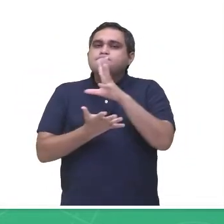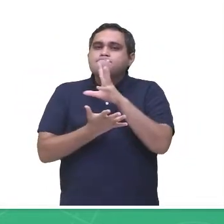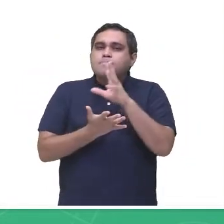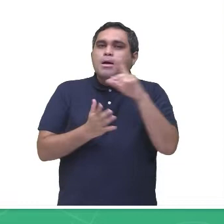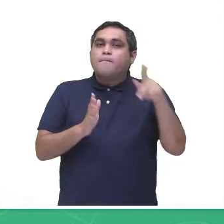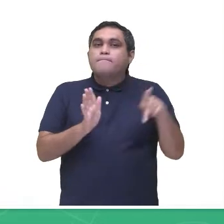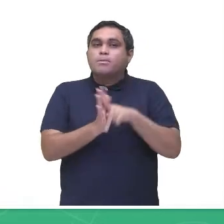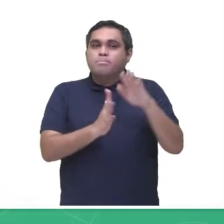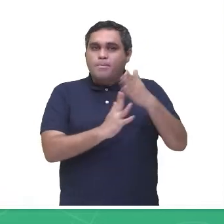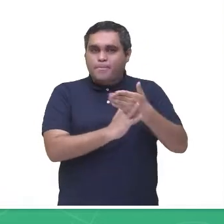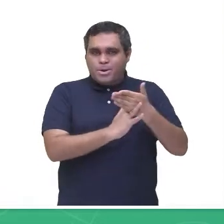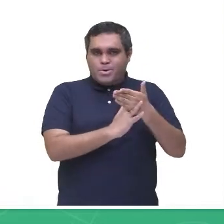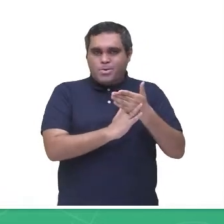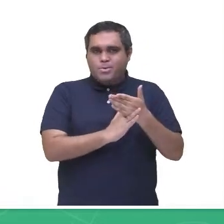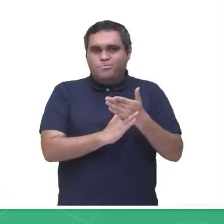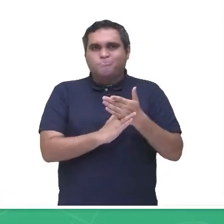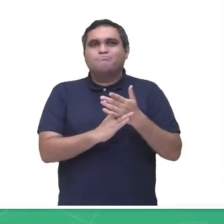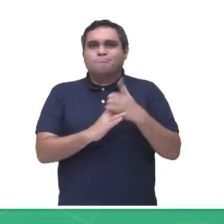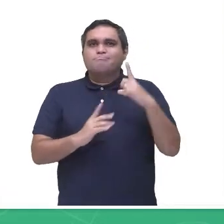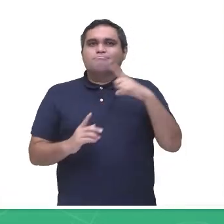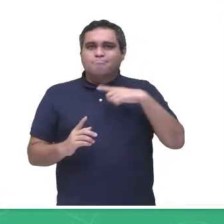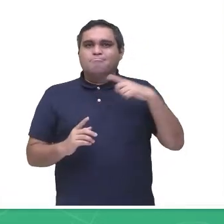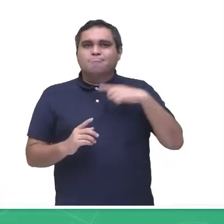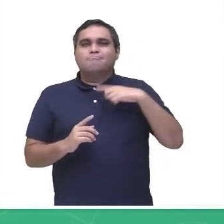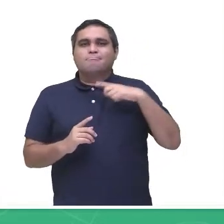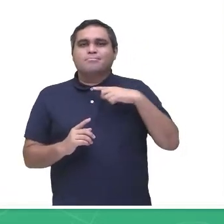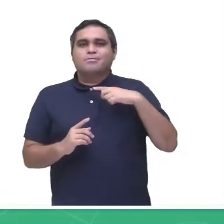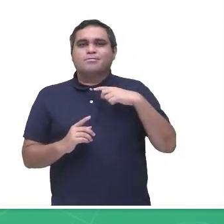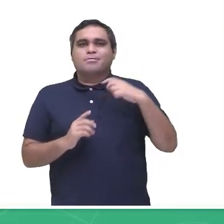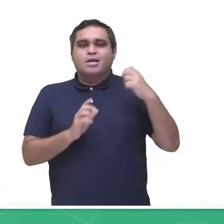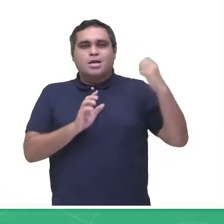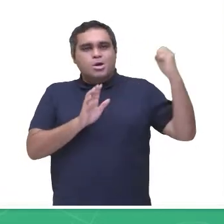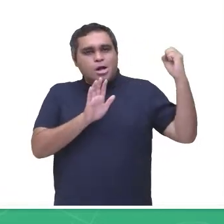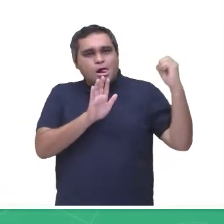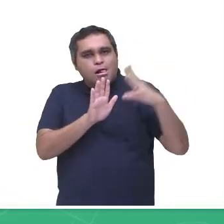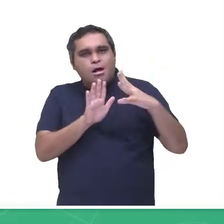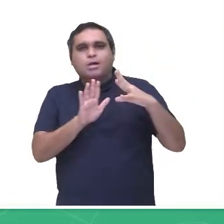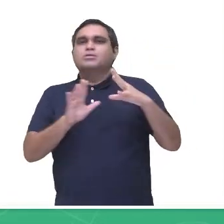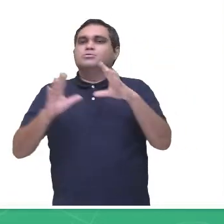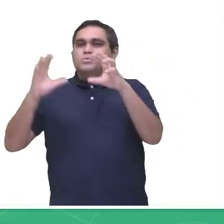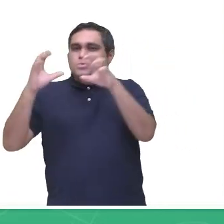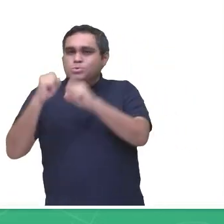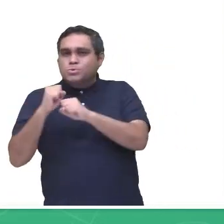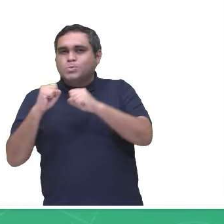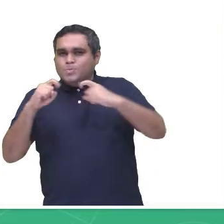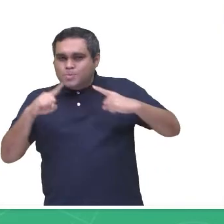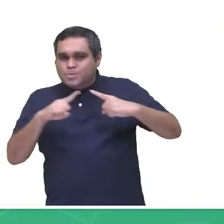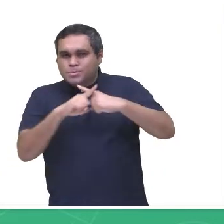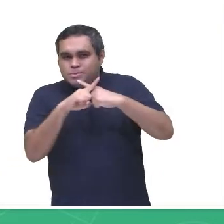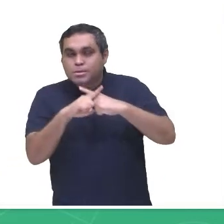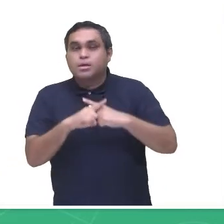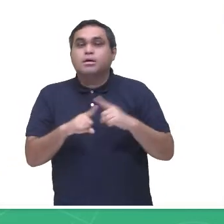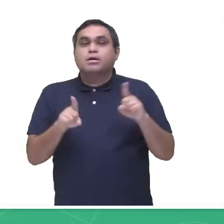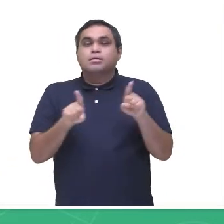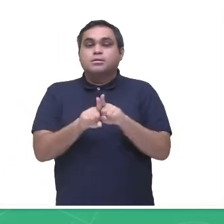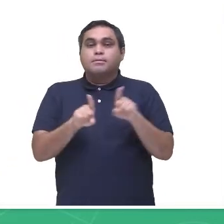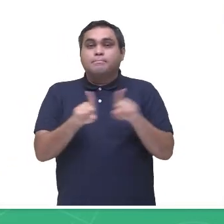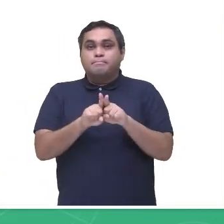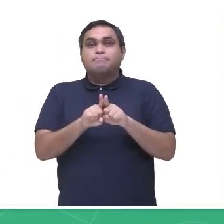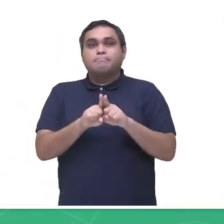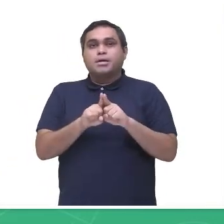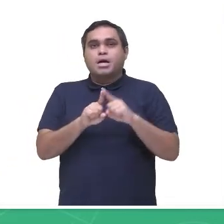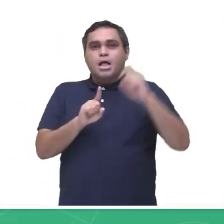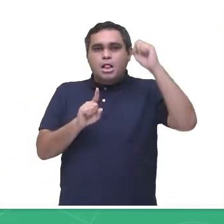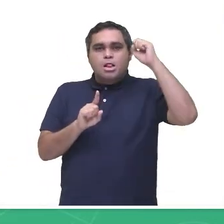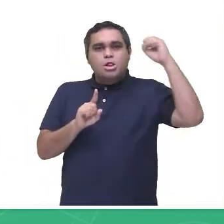Luz, claro e escuro, dramaticidade, dualidade de sentimentos, certo? A questão da luz em diagonal, se